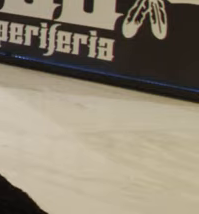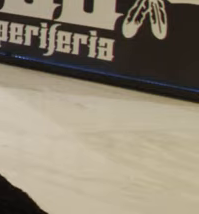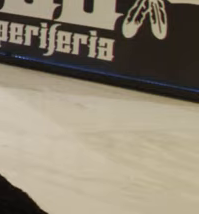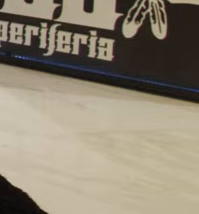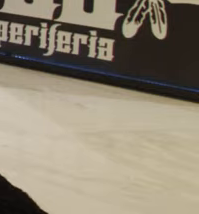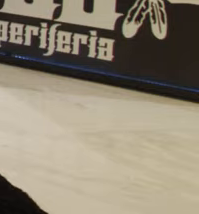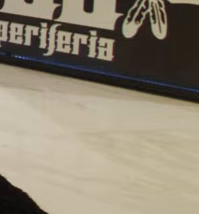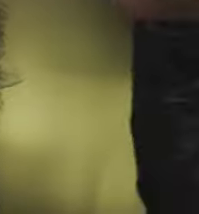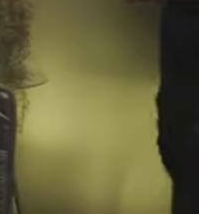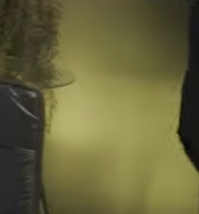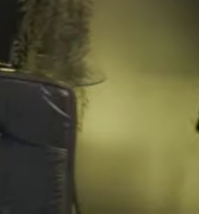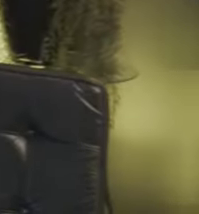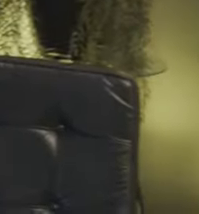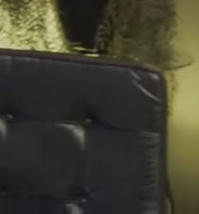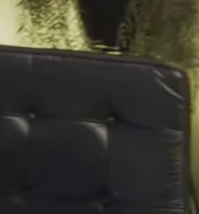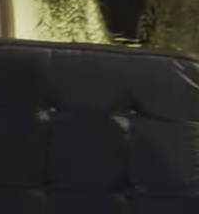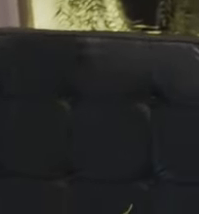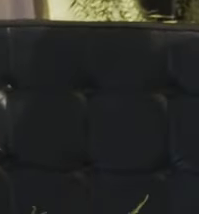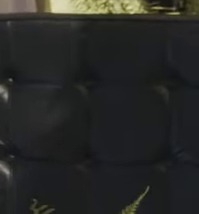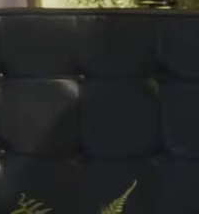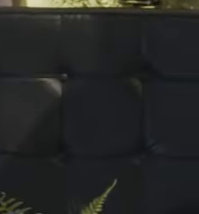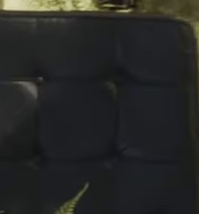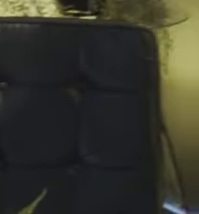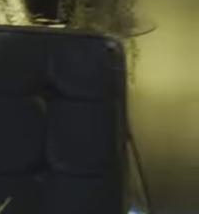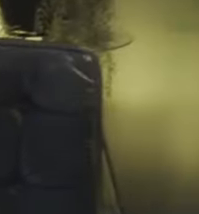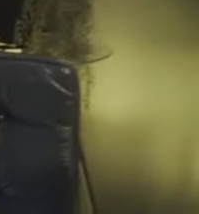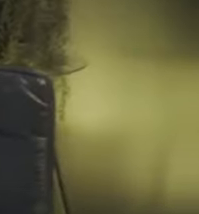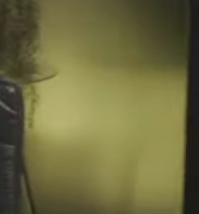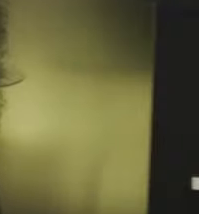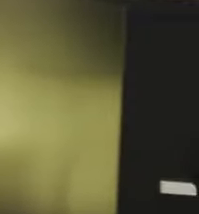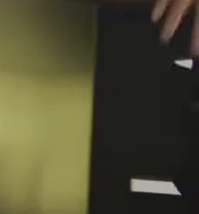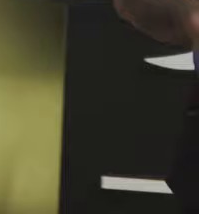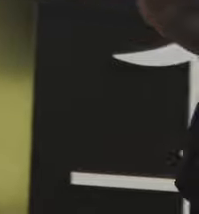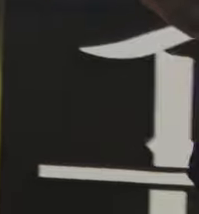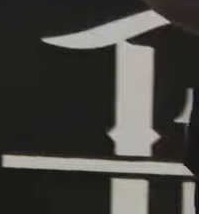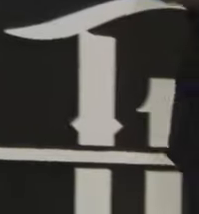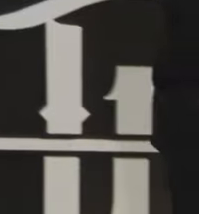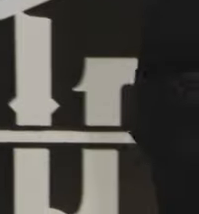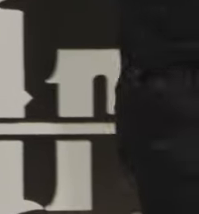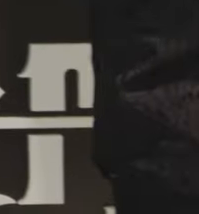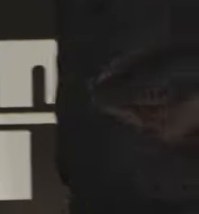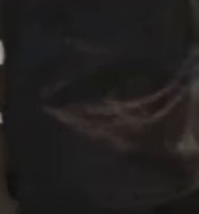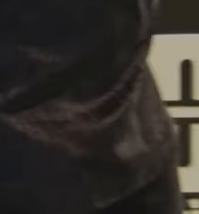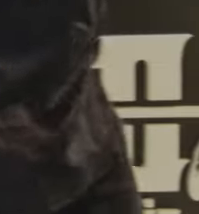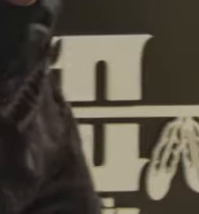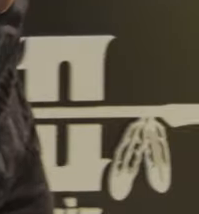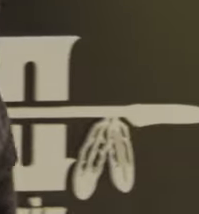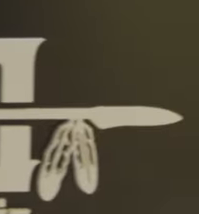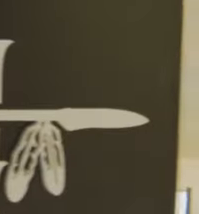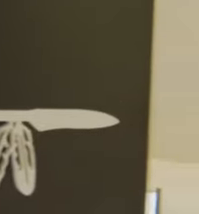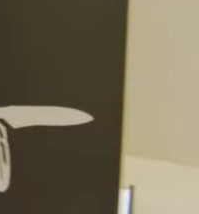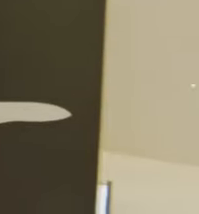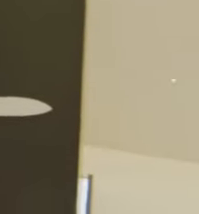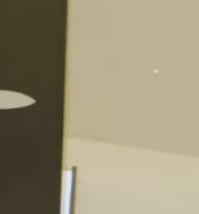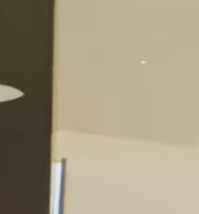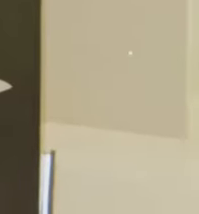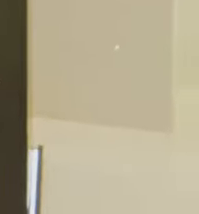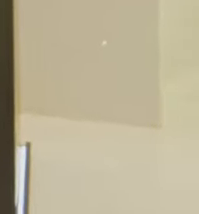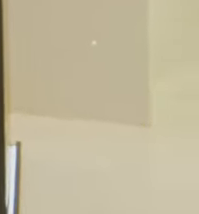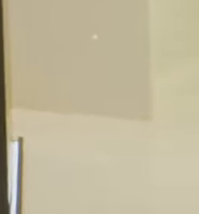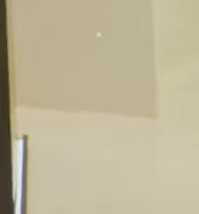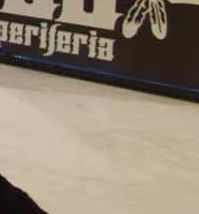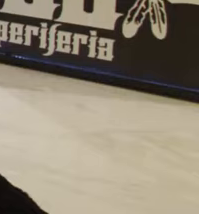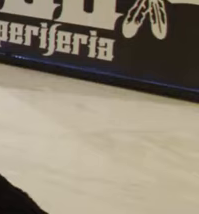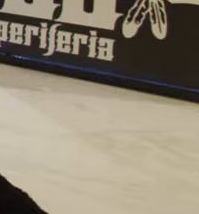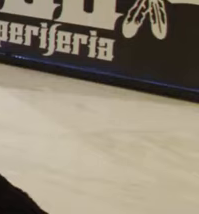parasse naqueles dias de chuva, hein? Que a lama atrapalhava e o sol não insistia em brilhar. A vida amedrontava mais do que a